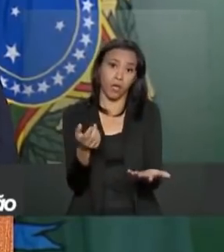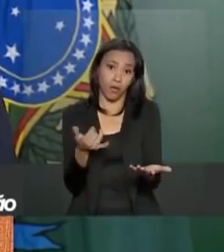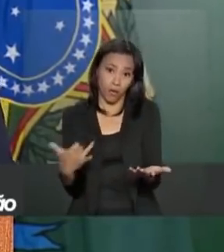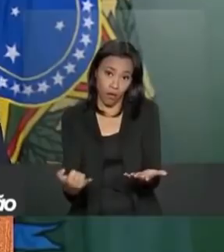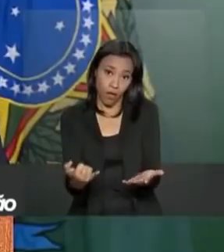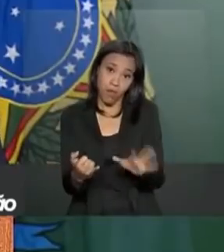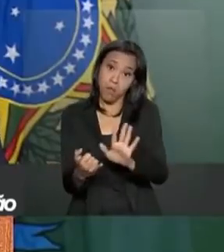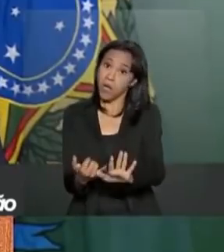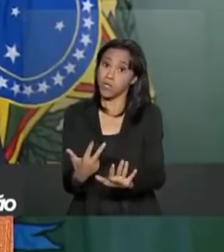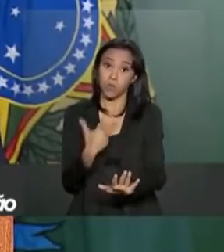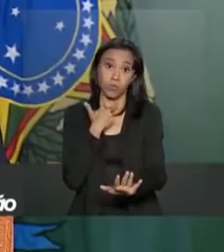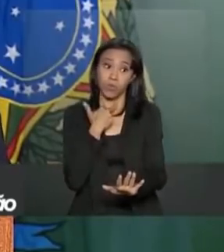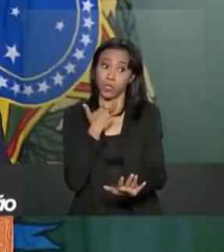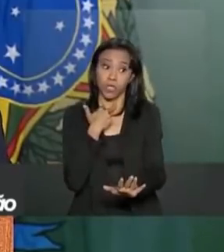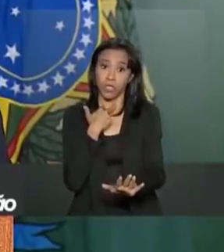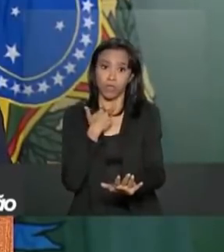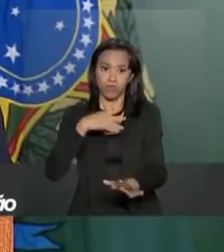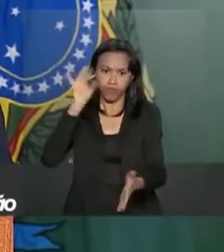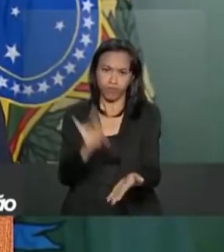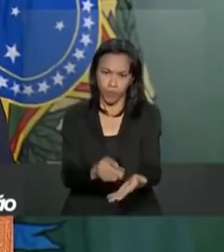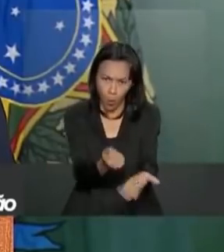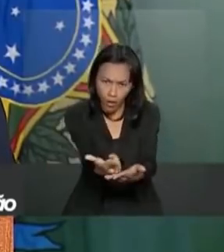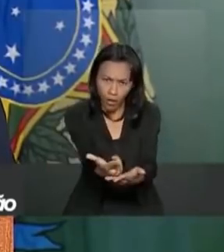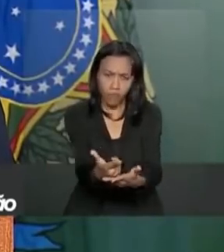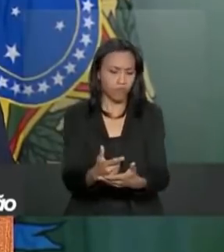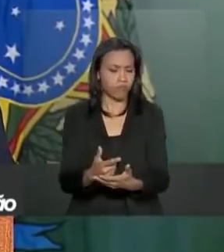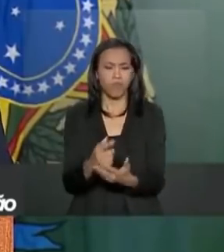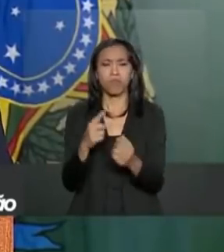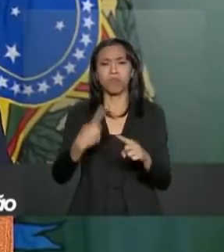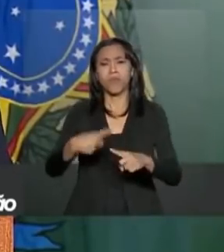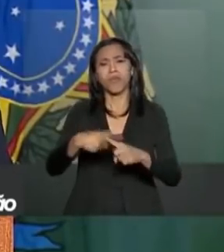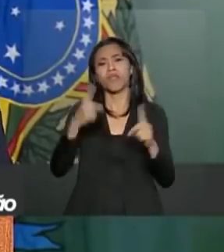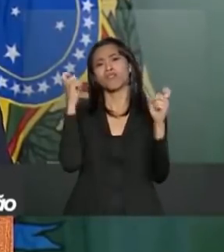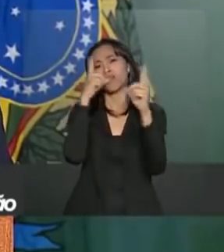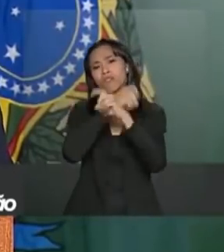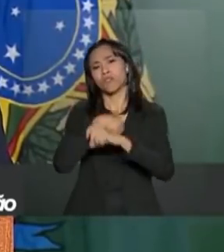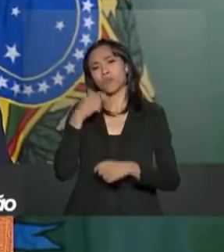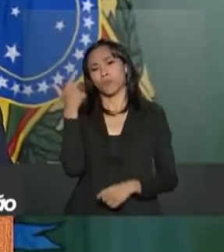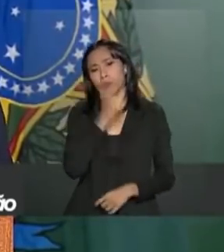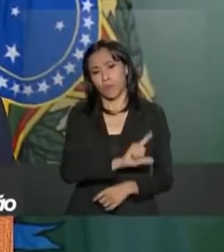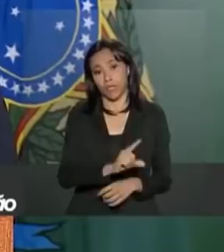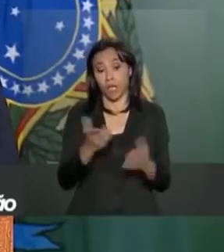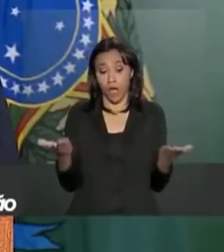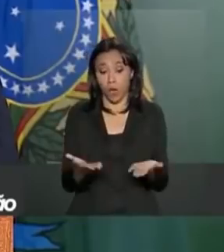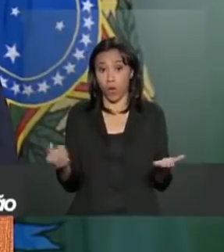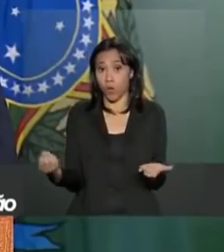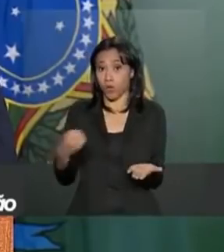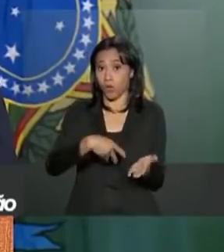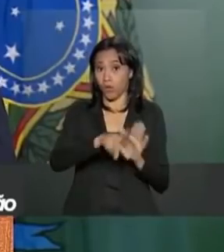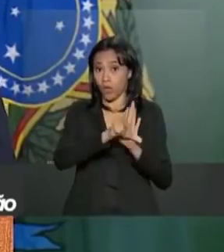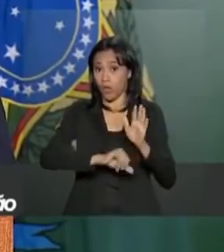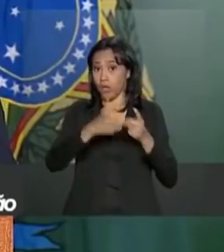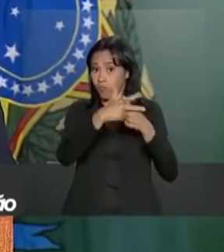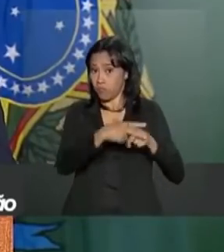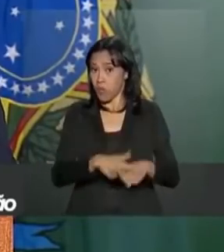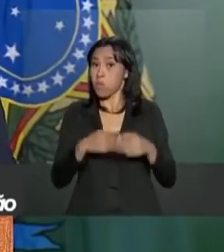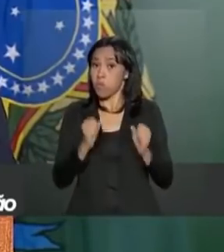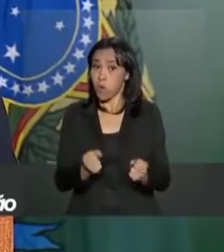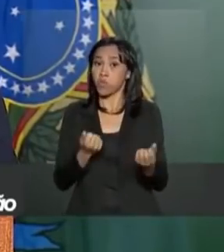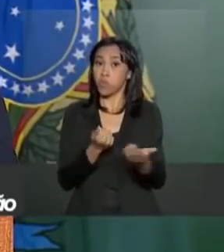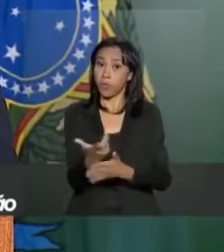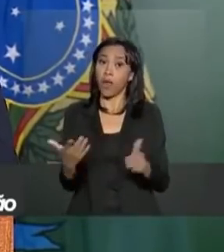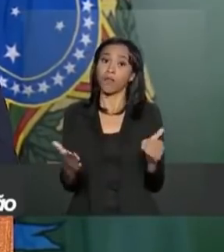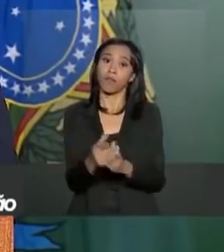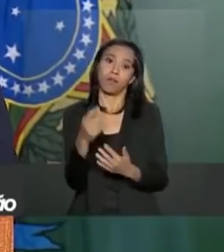mas na prática não poderia comprar nenhuma ou então era muito difícil atingir ess objetivo com a legislação atual pode se comprar até quatro